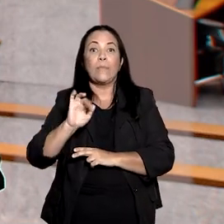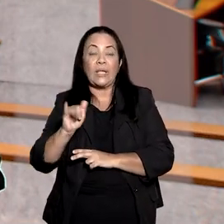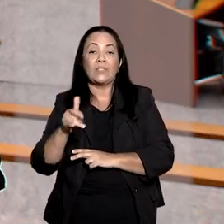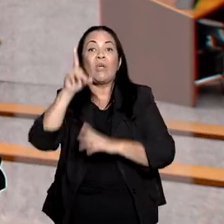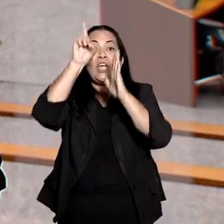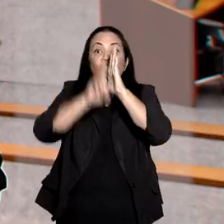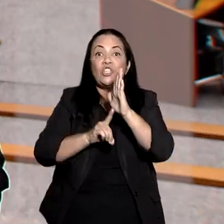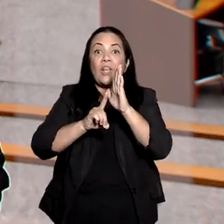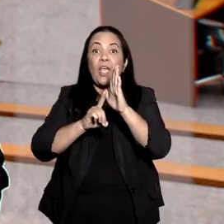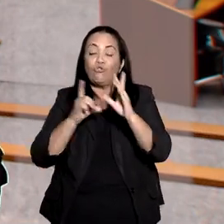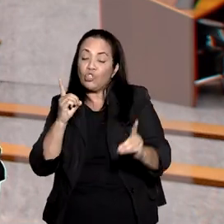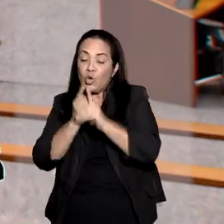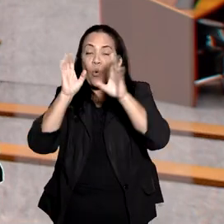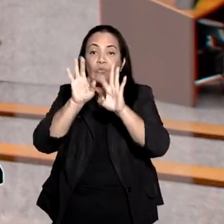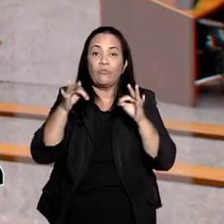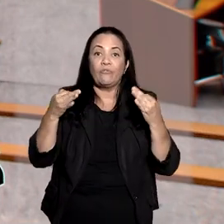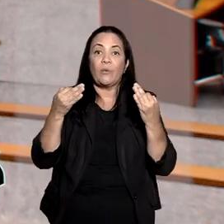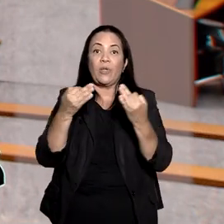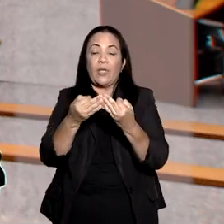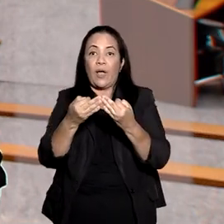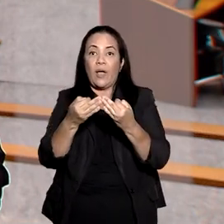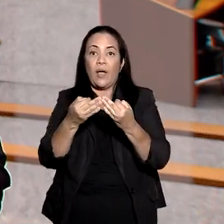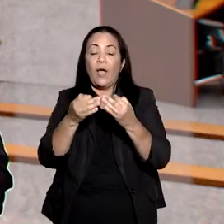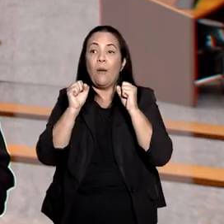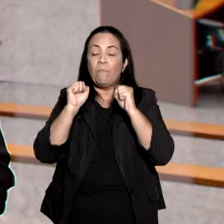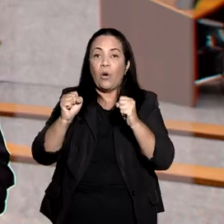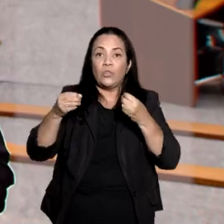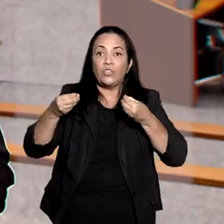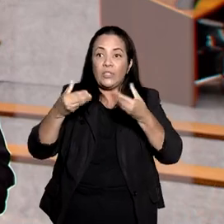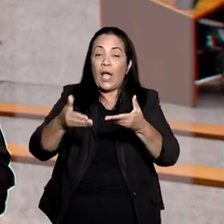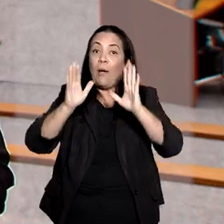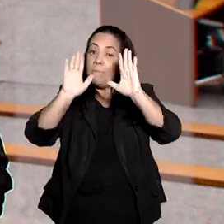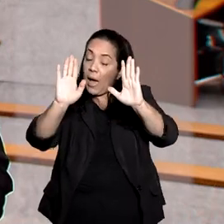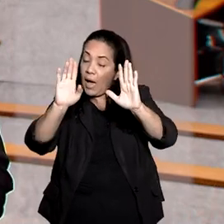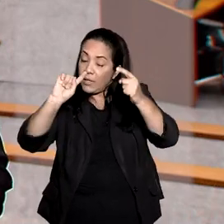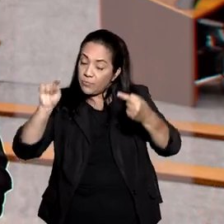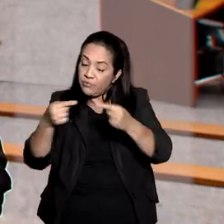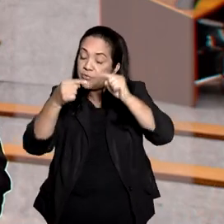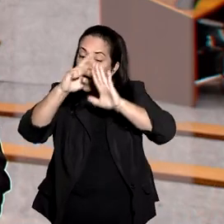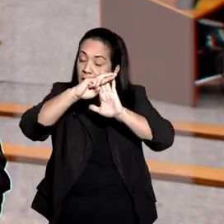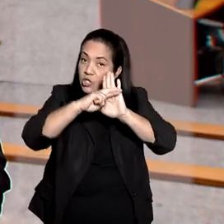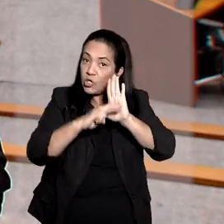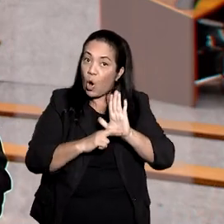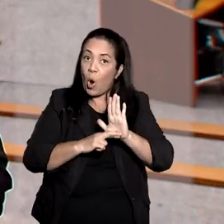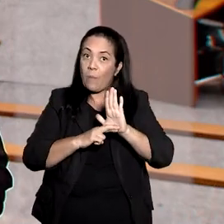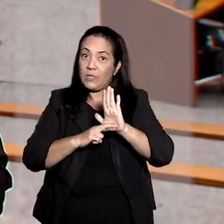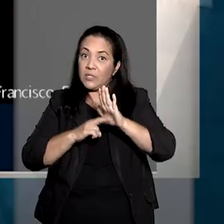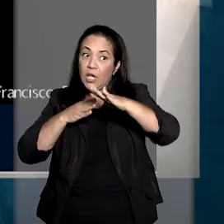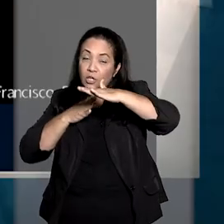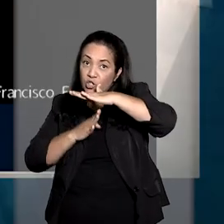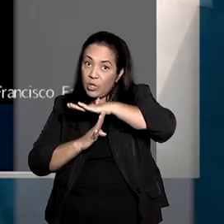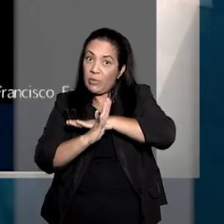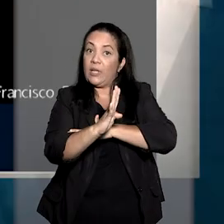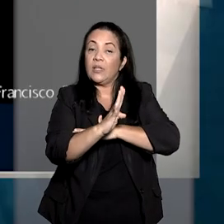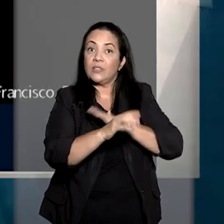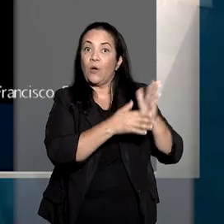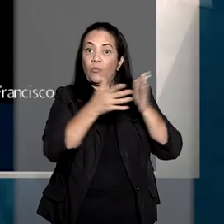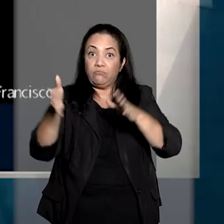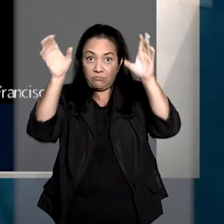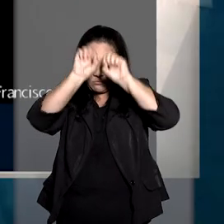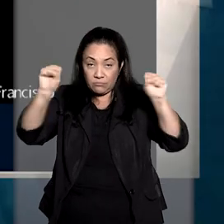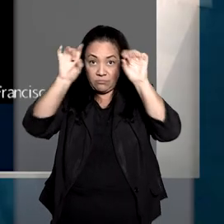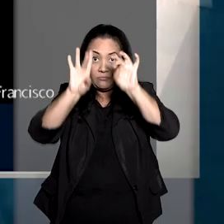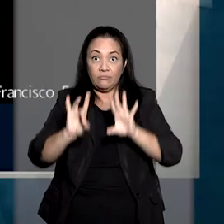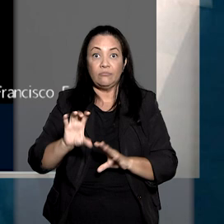o direito à reunião familiar não deve ser concedido em contrariedade as normas de migração vigentes no julgamento do